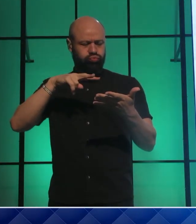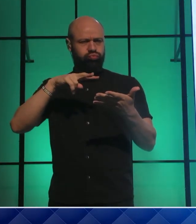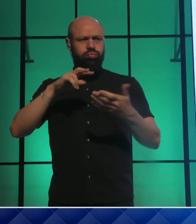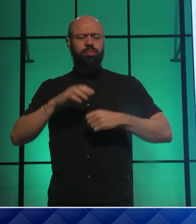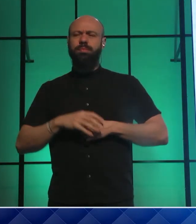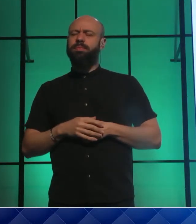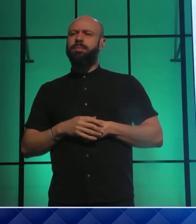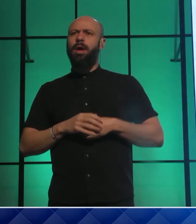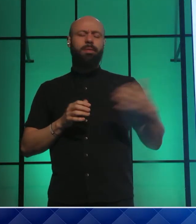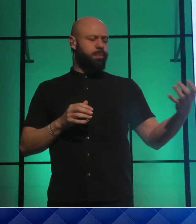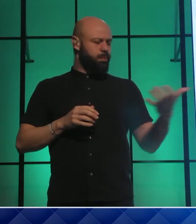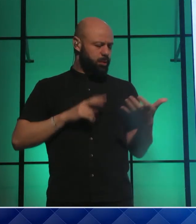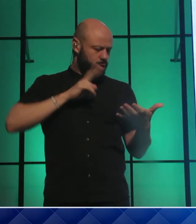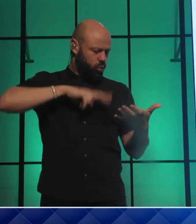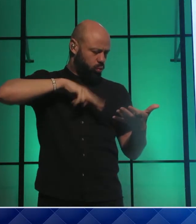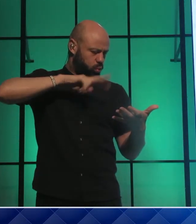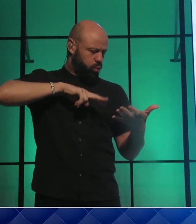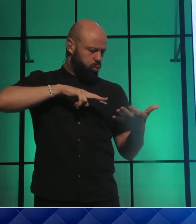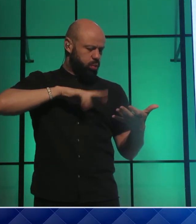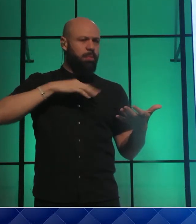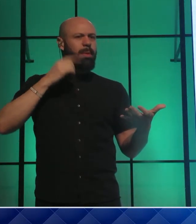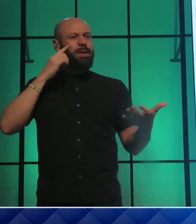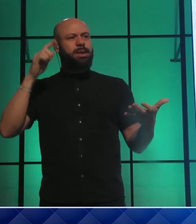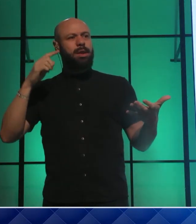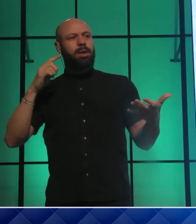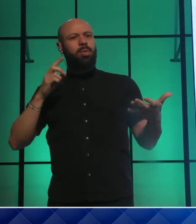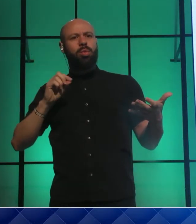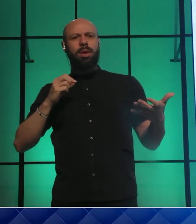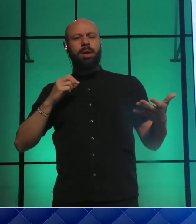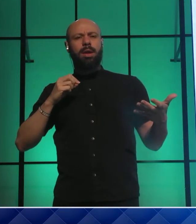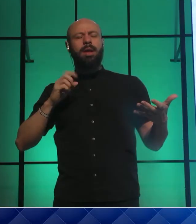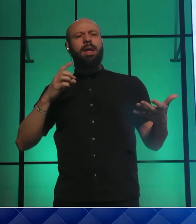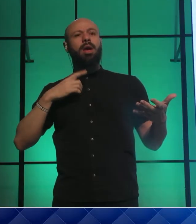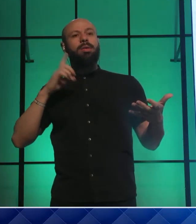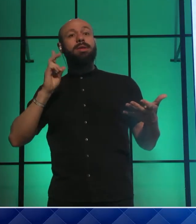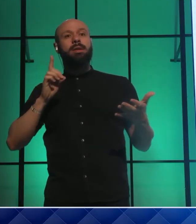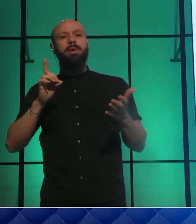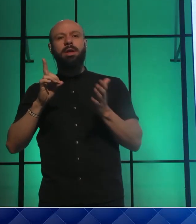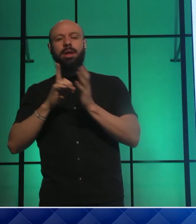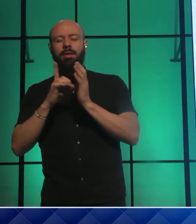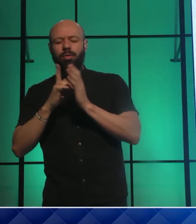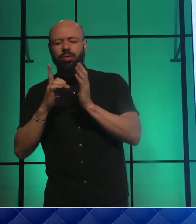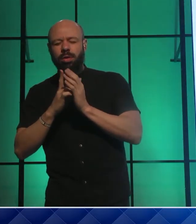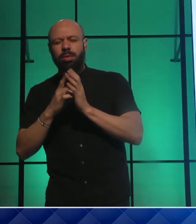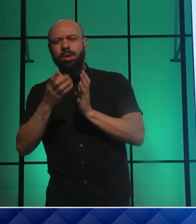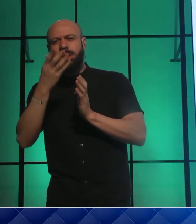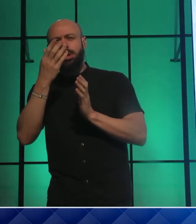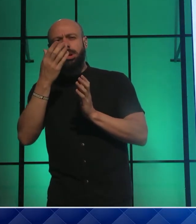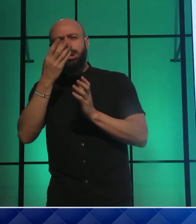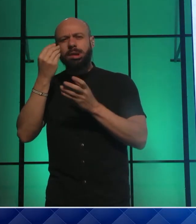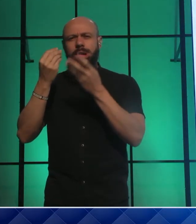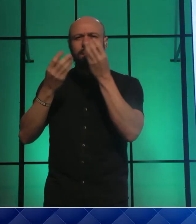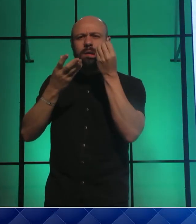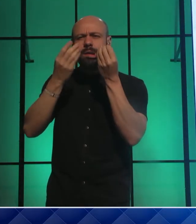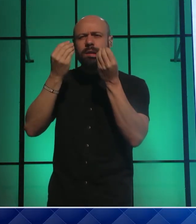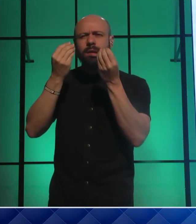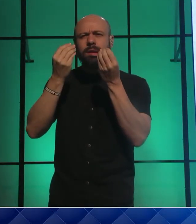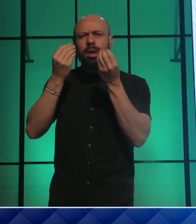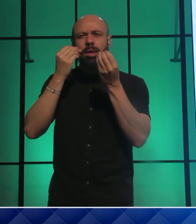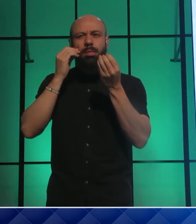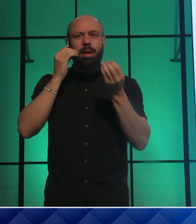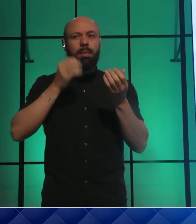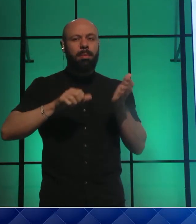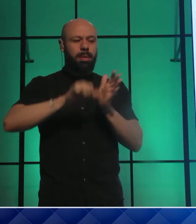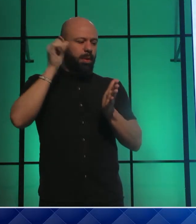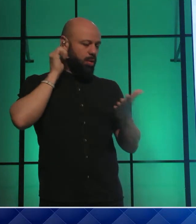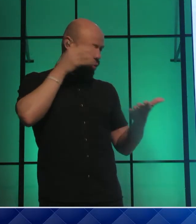Verdade que a maneira como eu comecei a me sentir, a maneira como eu comecei a responder ao que